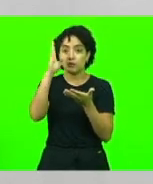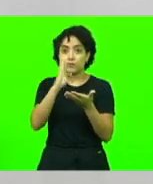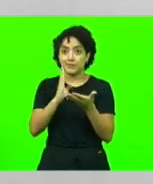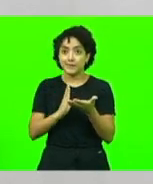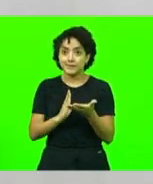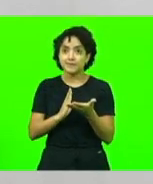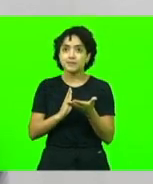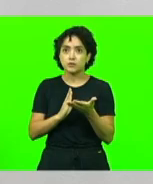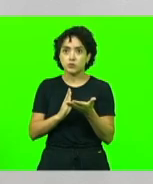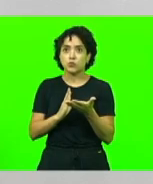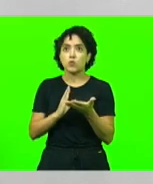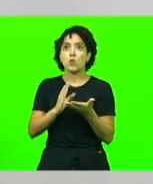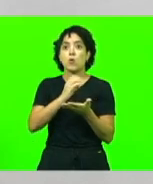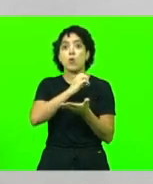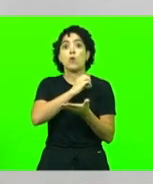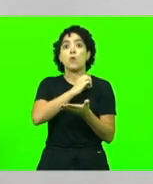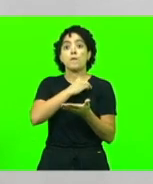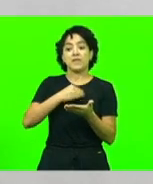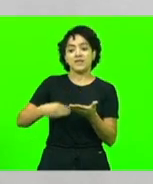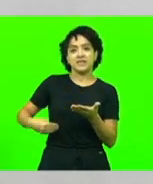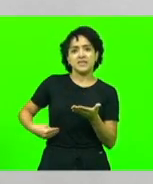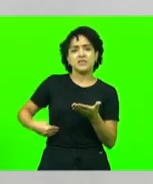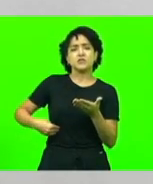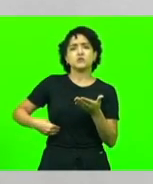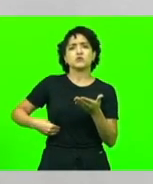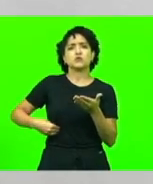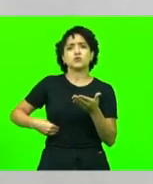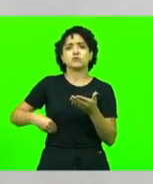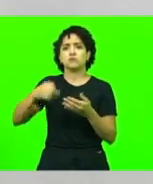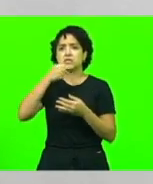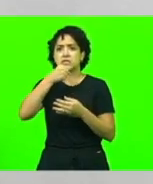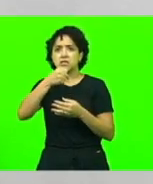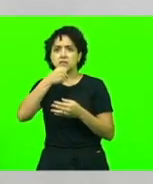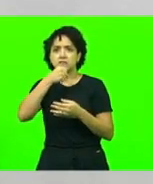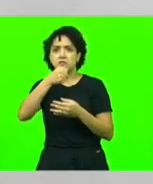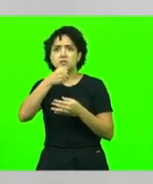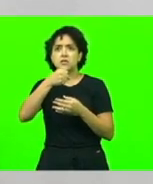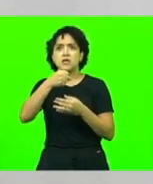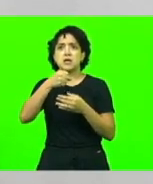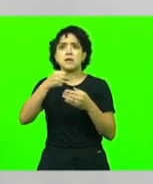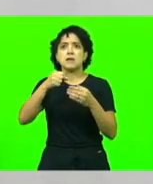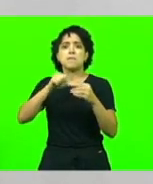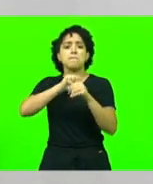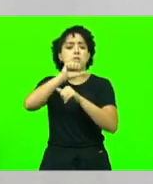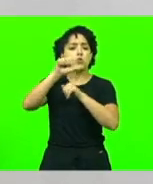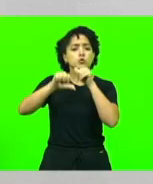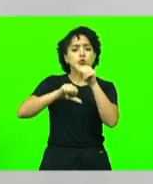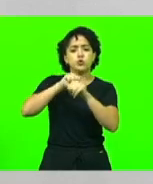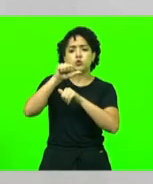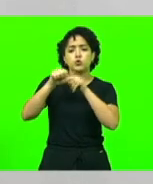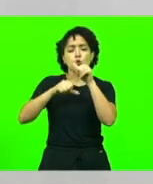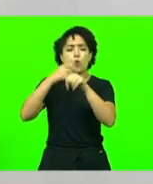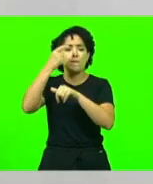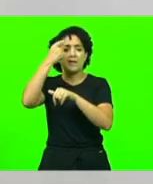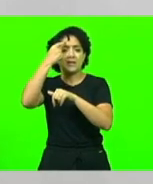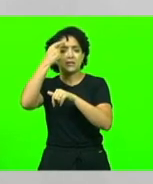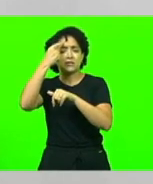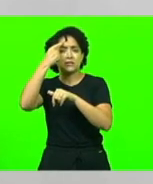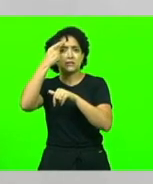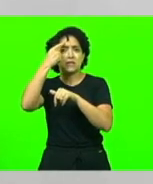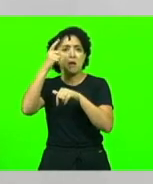o ministro Fachin dá uma entrevista dizendo: quem mudou a minha cabeça foi um professor de